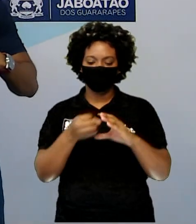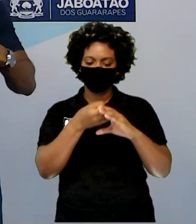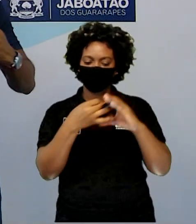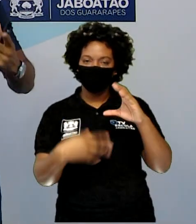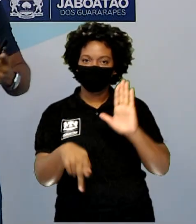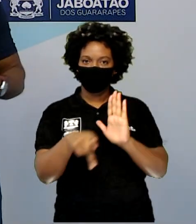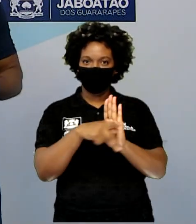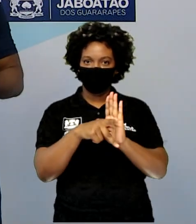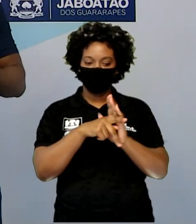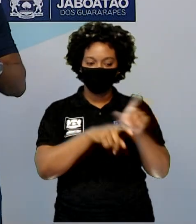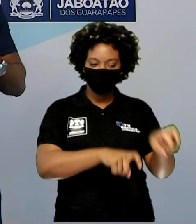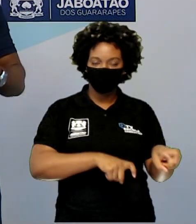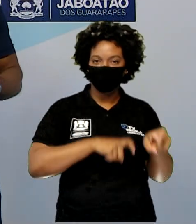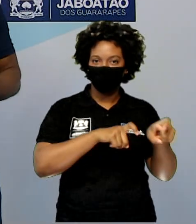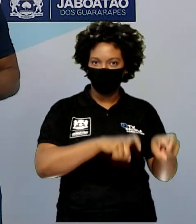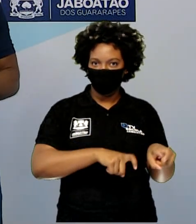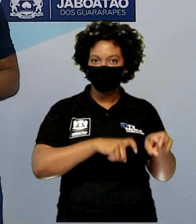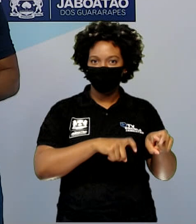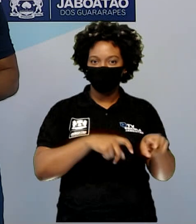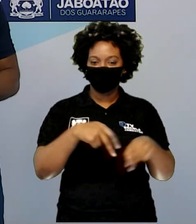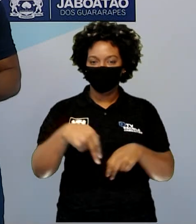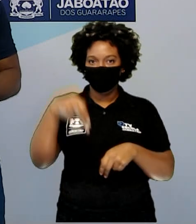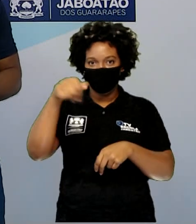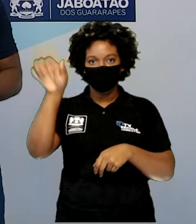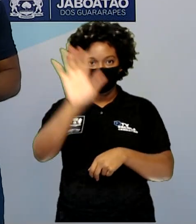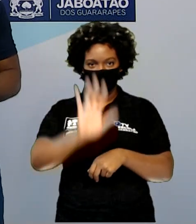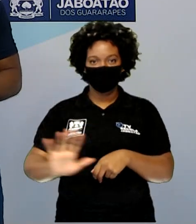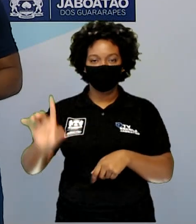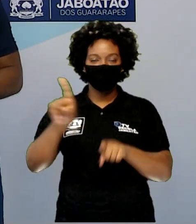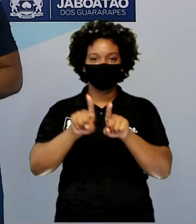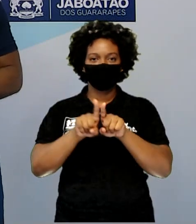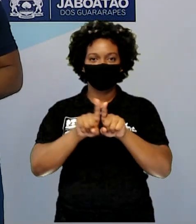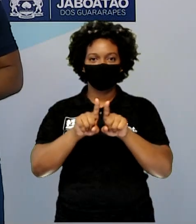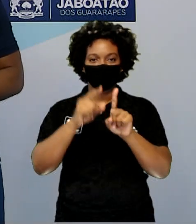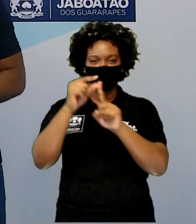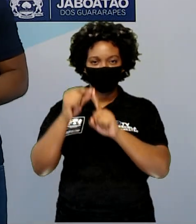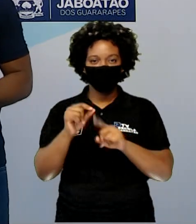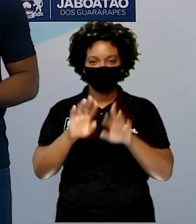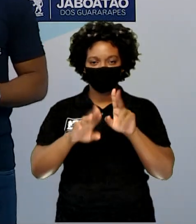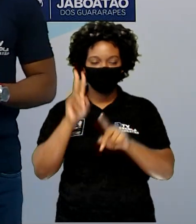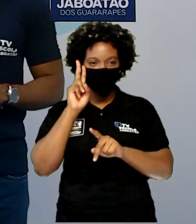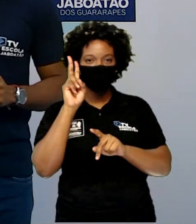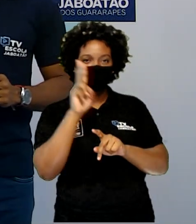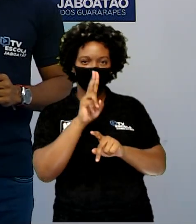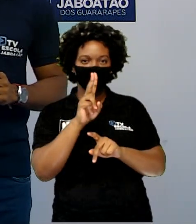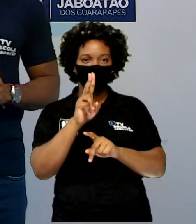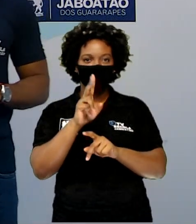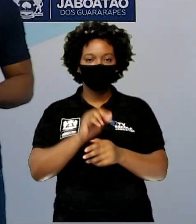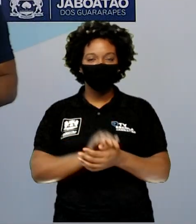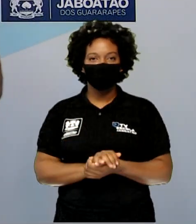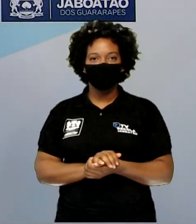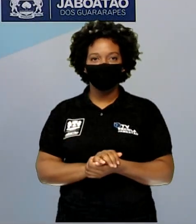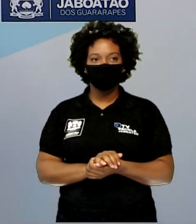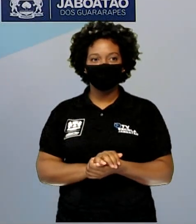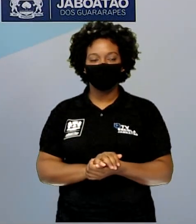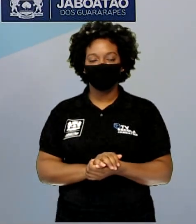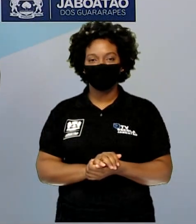meio rural e a região nordeste. E aí temos algumas palavras, vejam aí. Nós temos